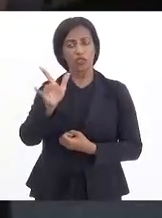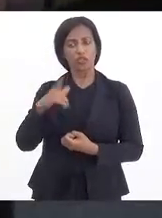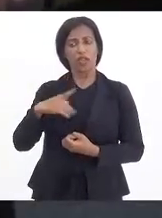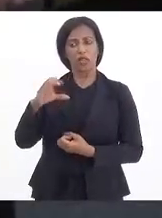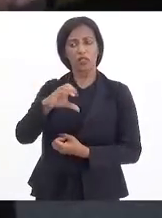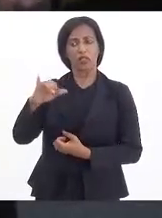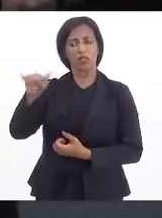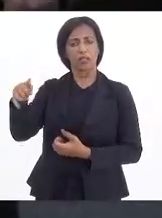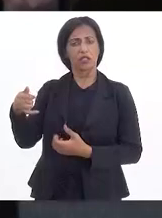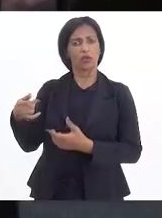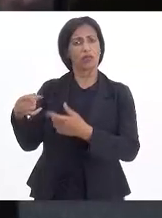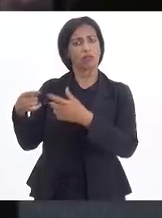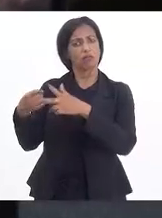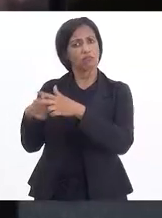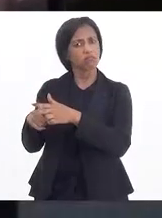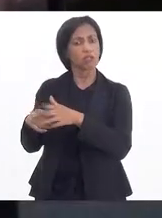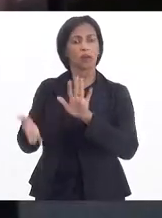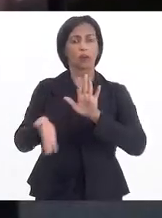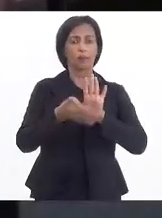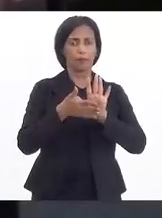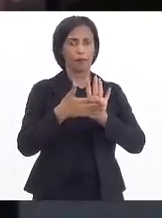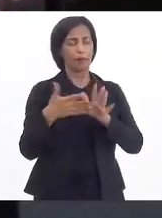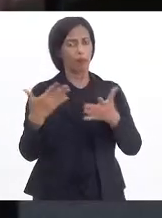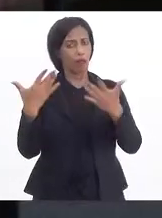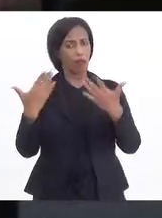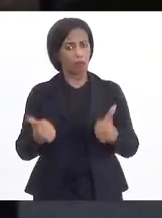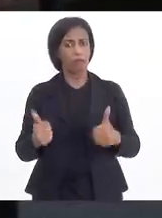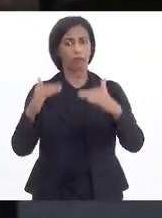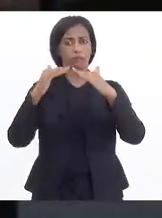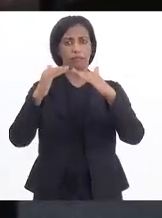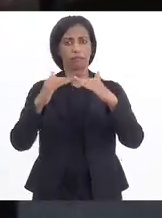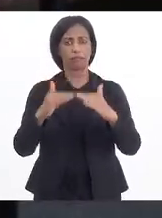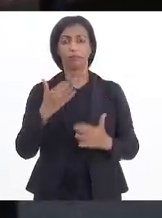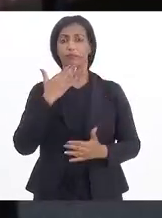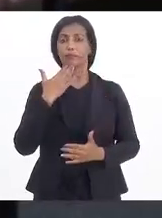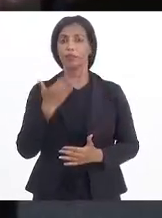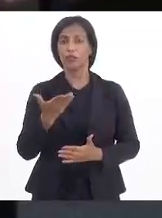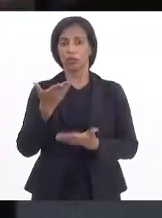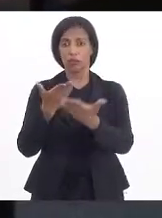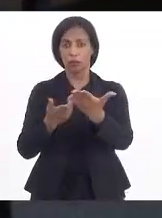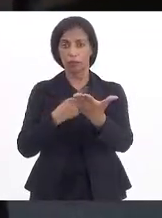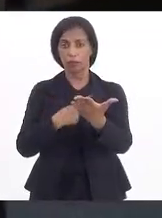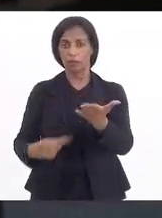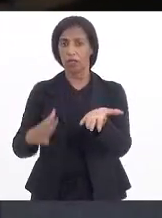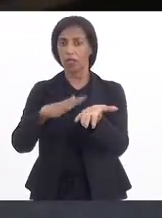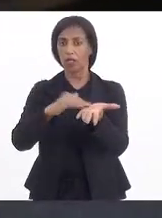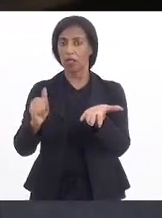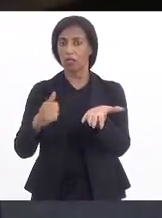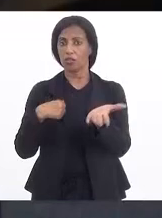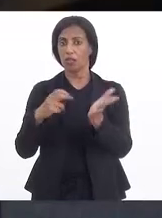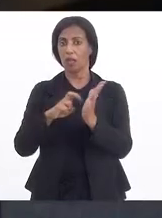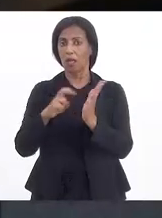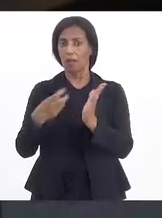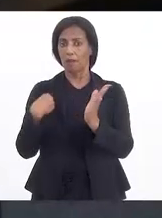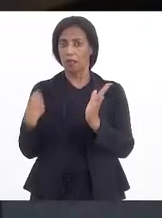pela ccj Portanto o parecer é favorável pedindo a vossa excelência que retire a emenda que eu havia protocolado